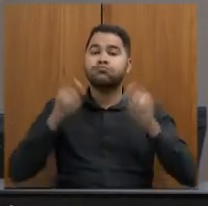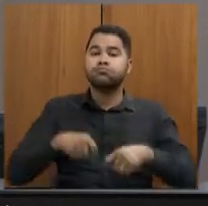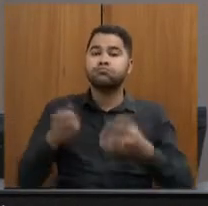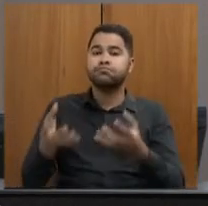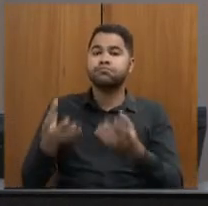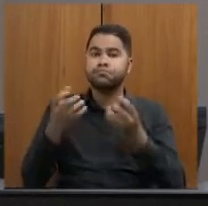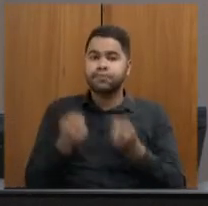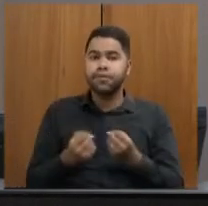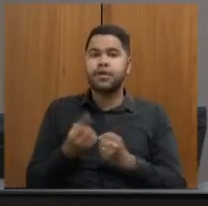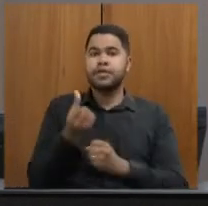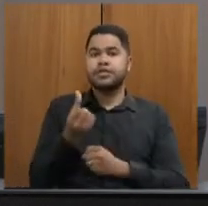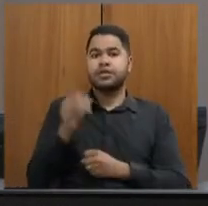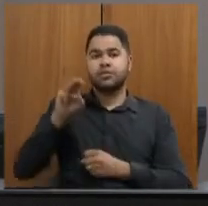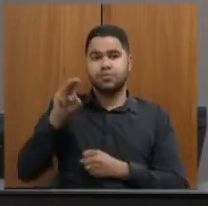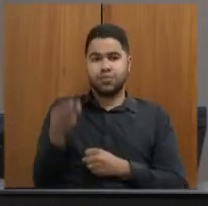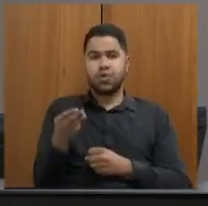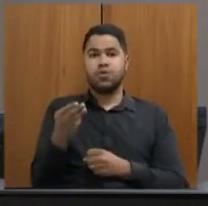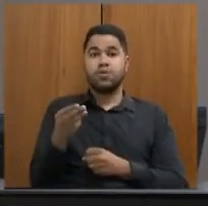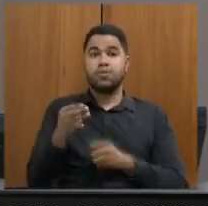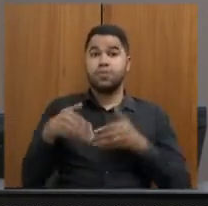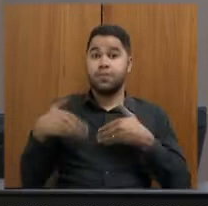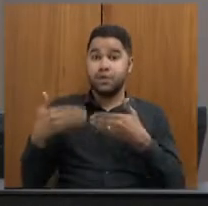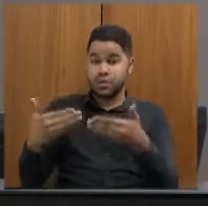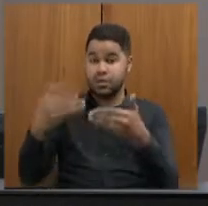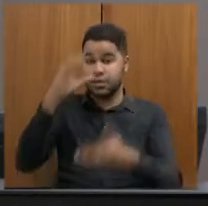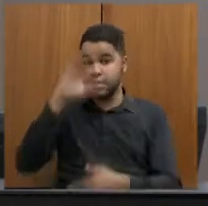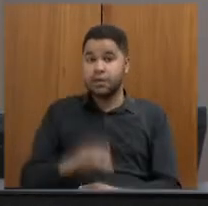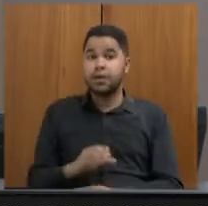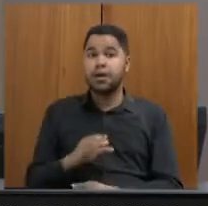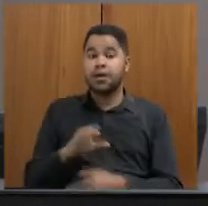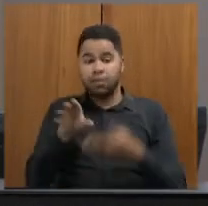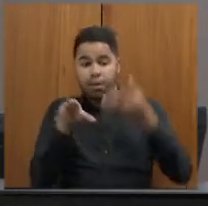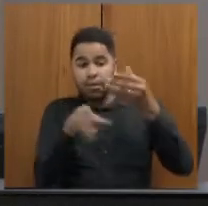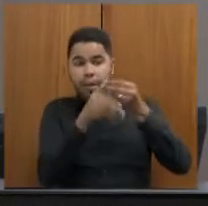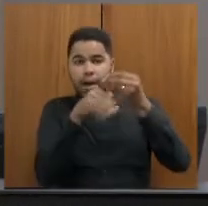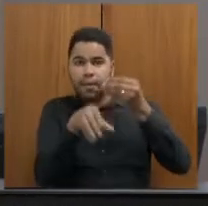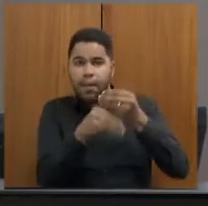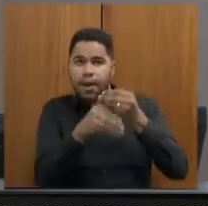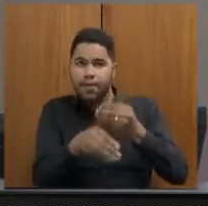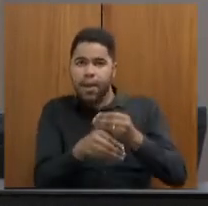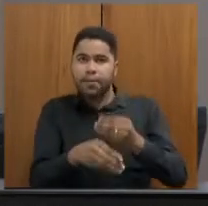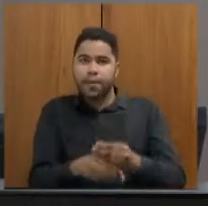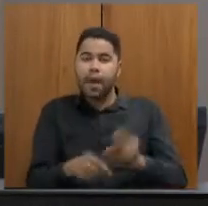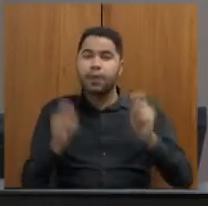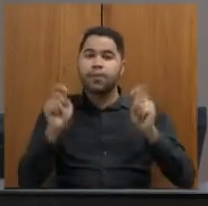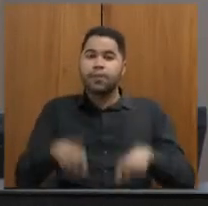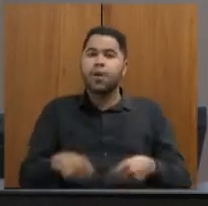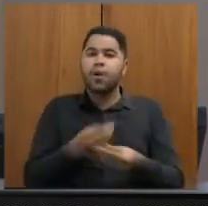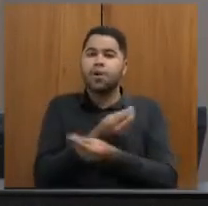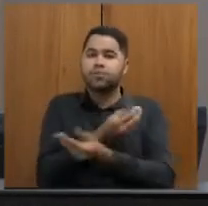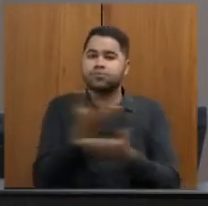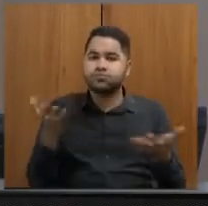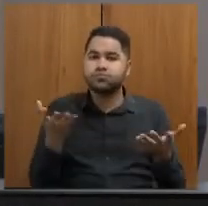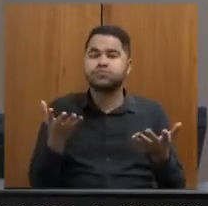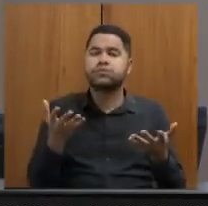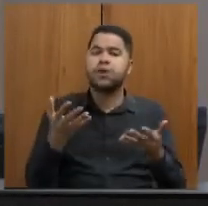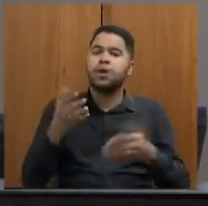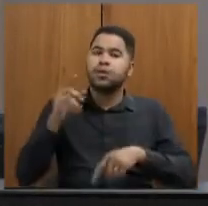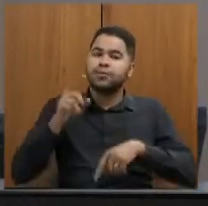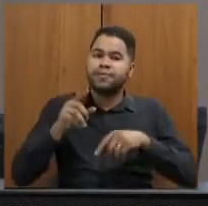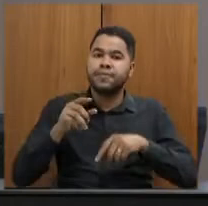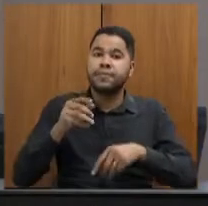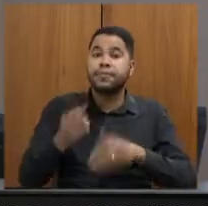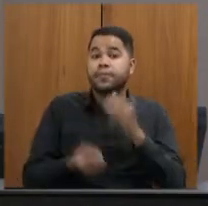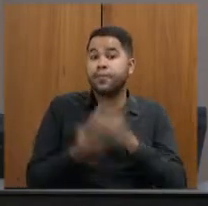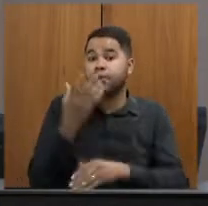receber os outros seis milhões e Ministério da Cidadania e cada vez incrementar isso lá no campo para poder dar vazão a essa produção